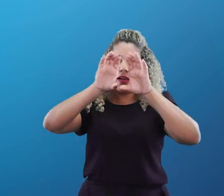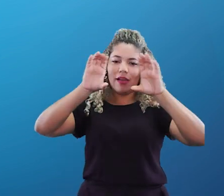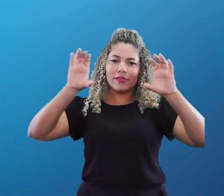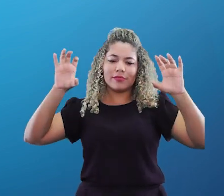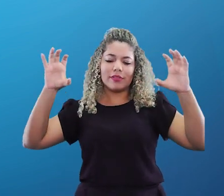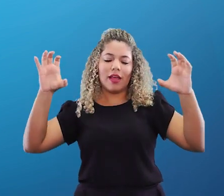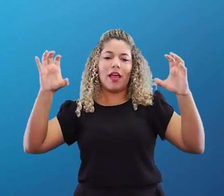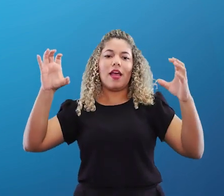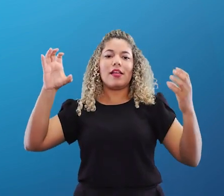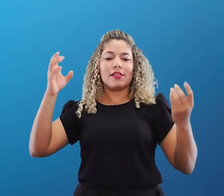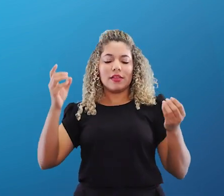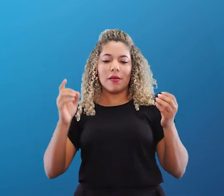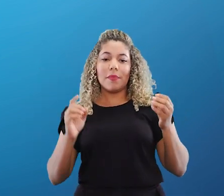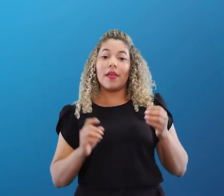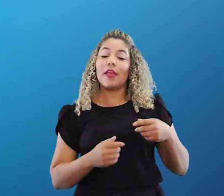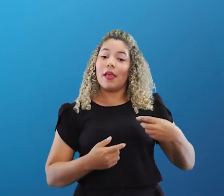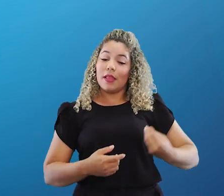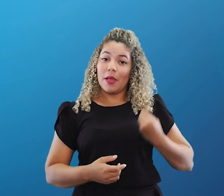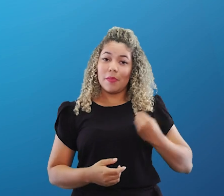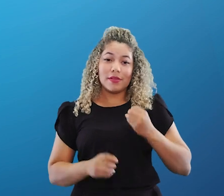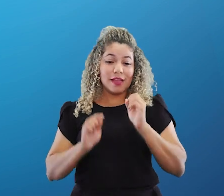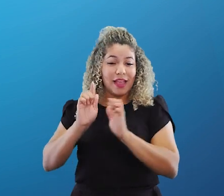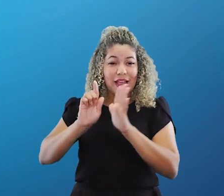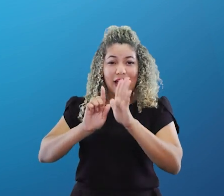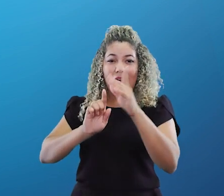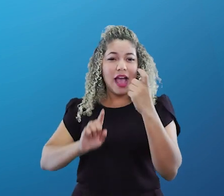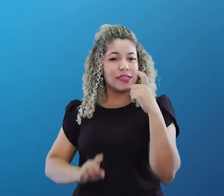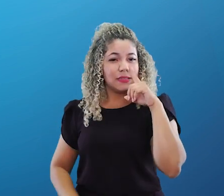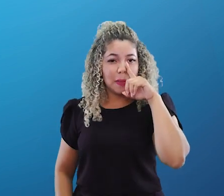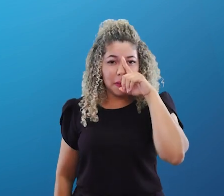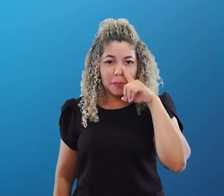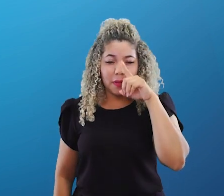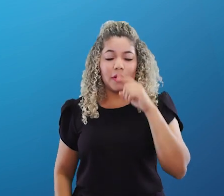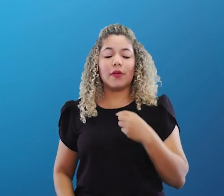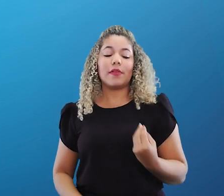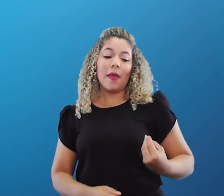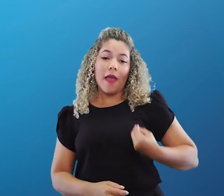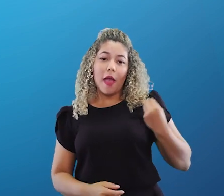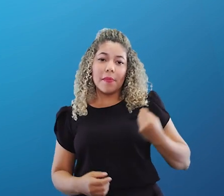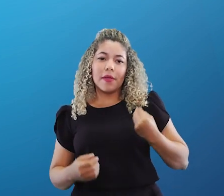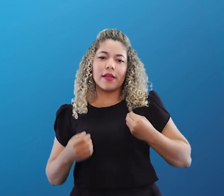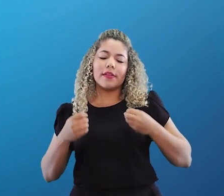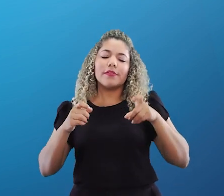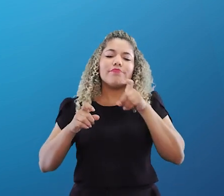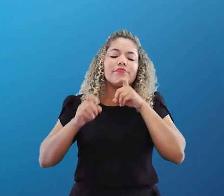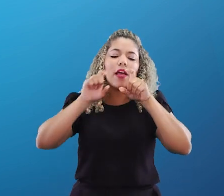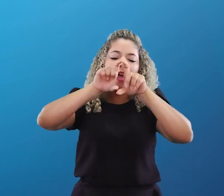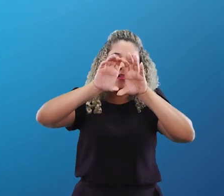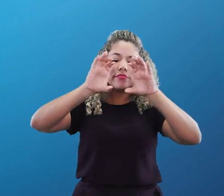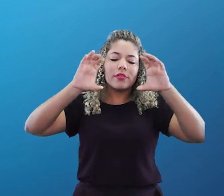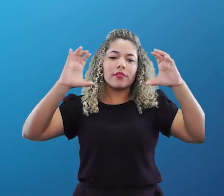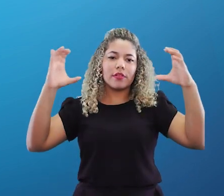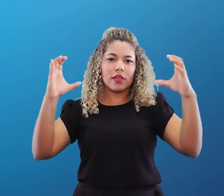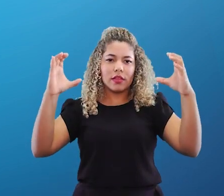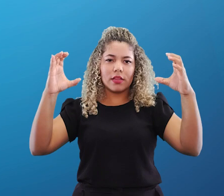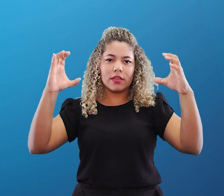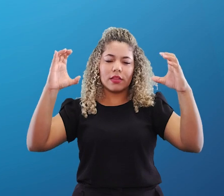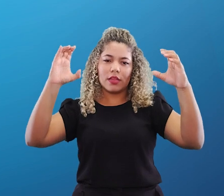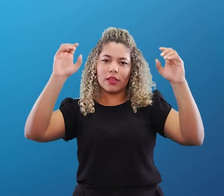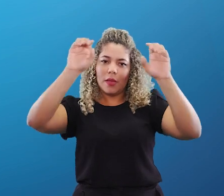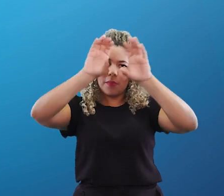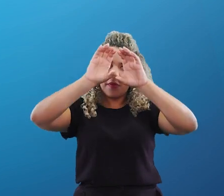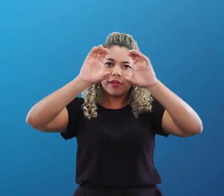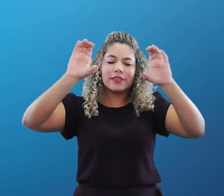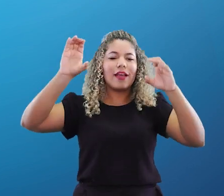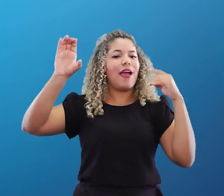atmosfera implica a concentração de gases poluentes, que em razão da presença de uma camada de ar mais frio, logo abaixo de uma camada ar